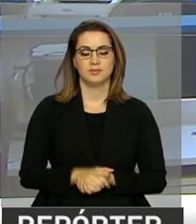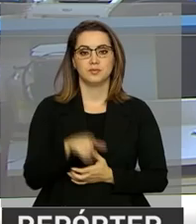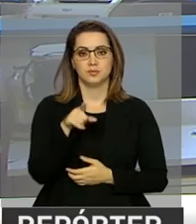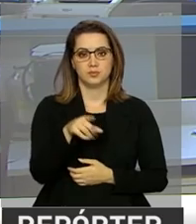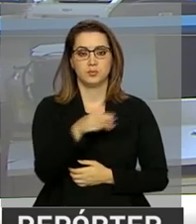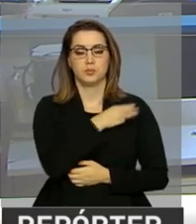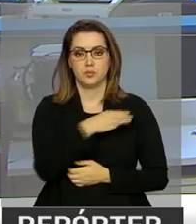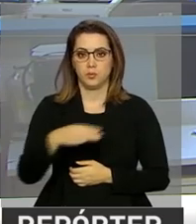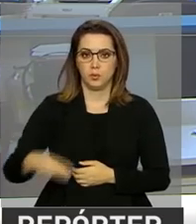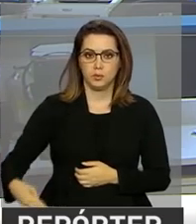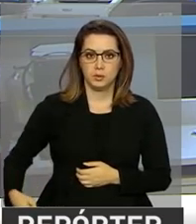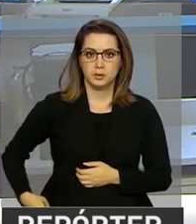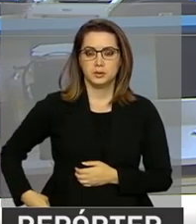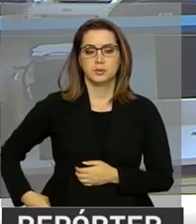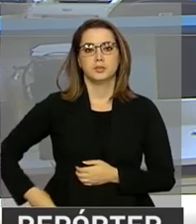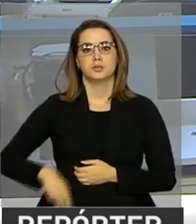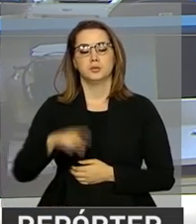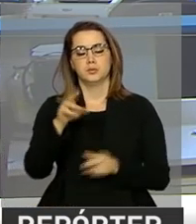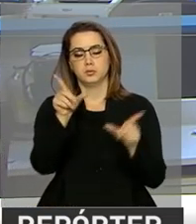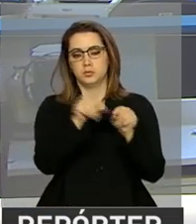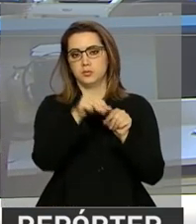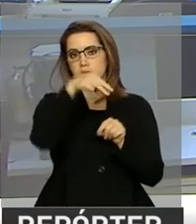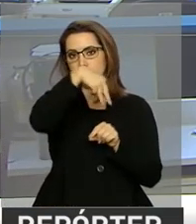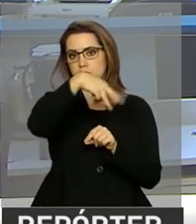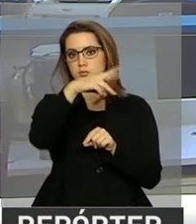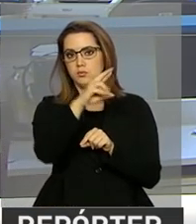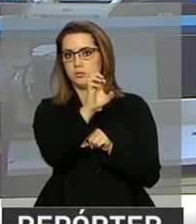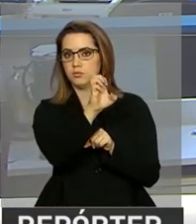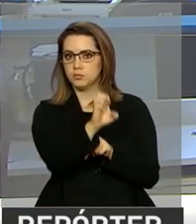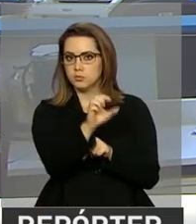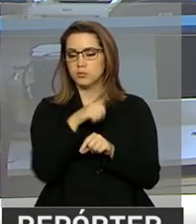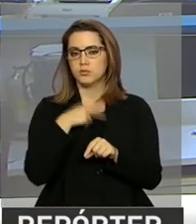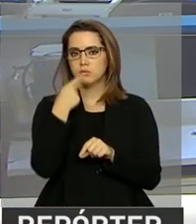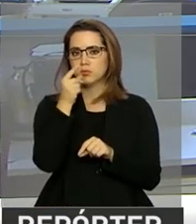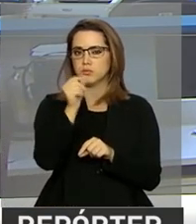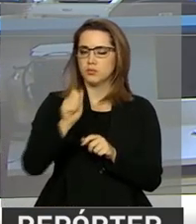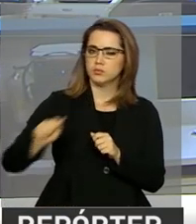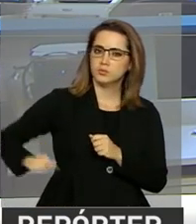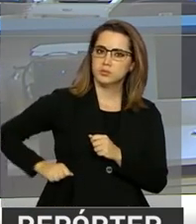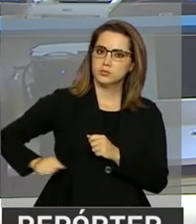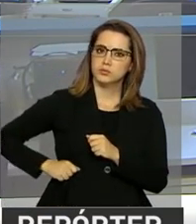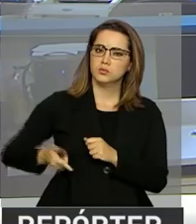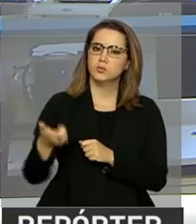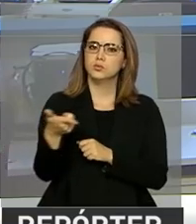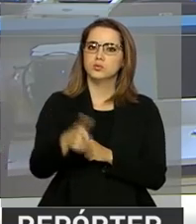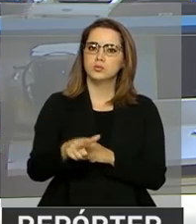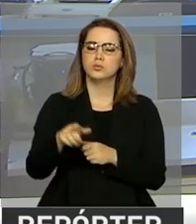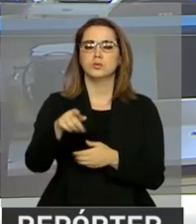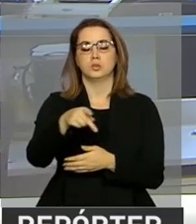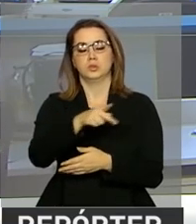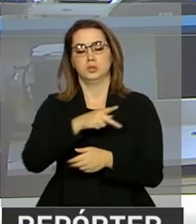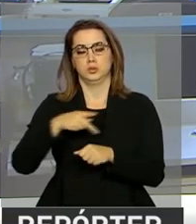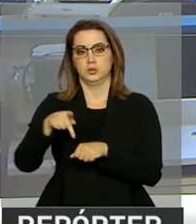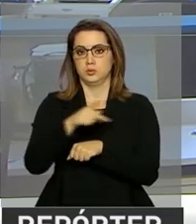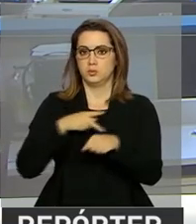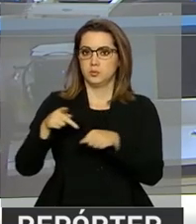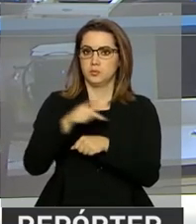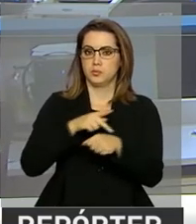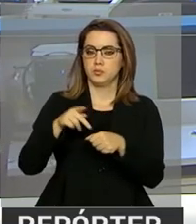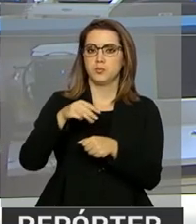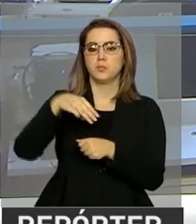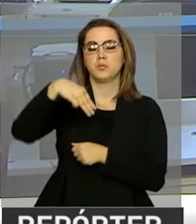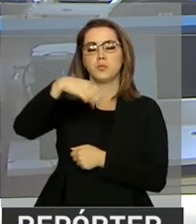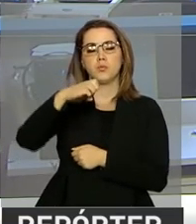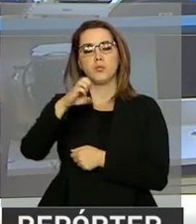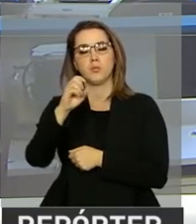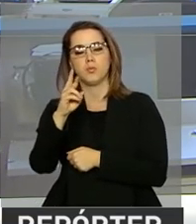O ministro das Relações Exteriores, José Serra, disse ontem em Brasília que os embaixadores dos países do Mercosul precisam negociar